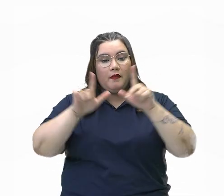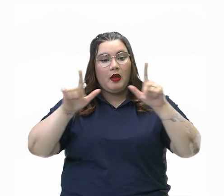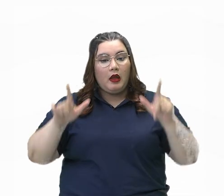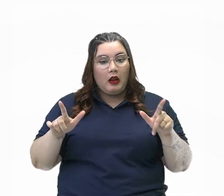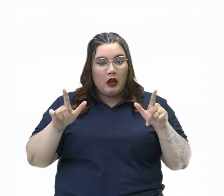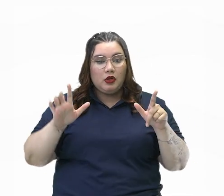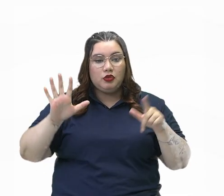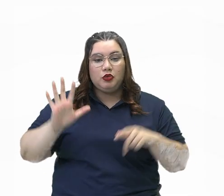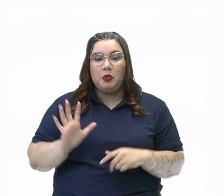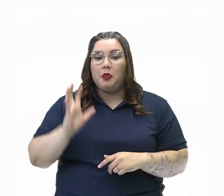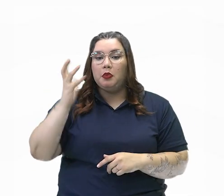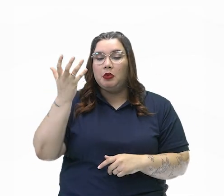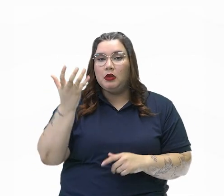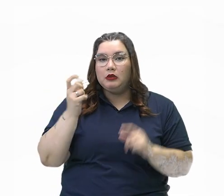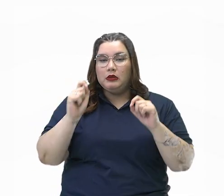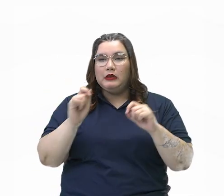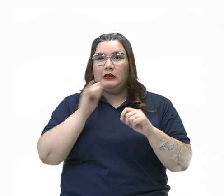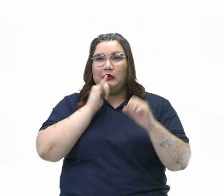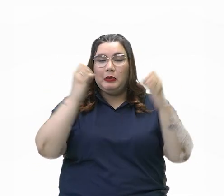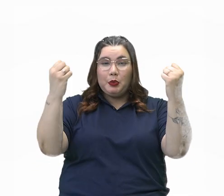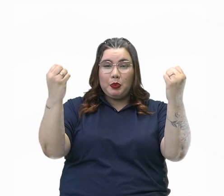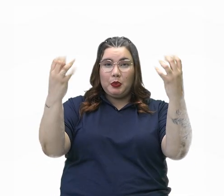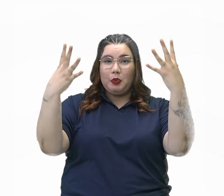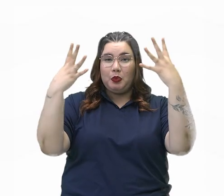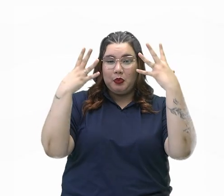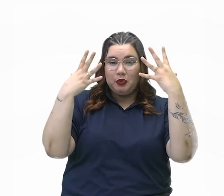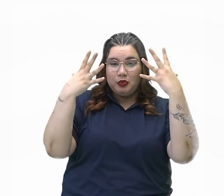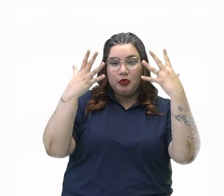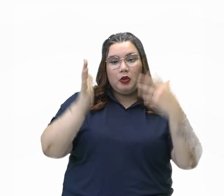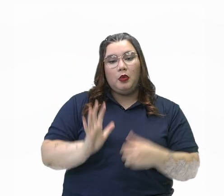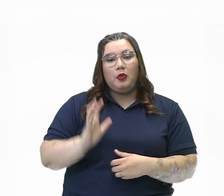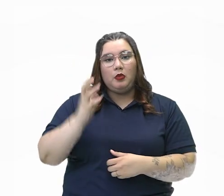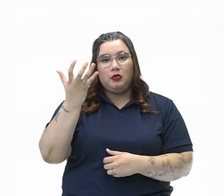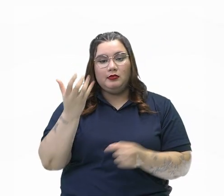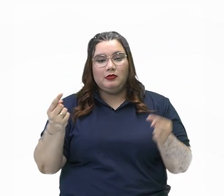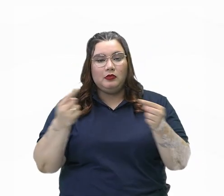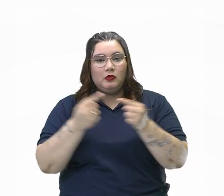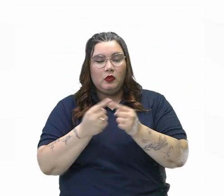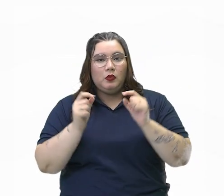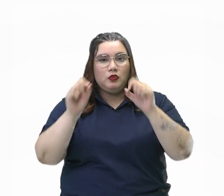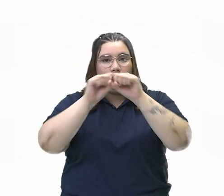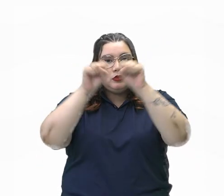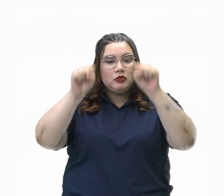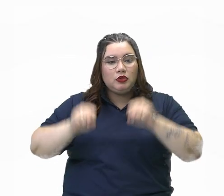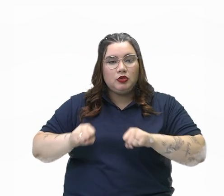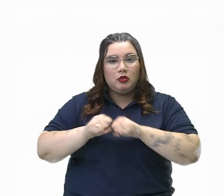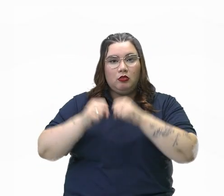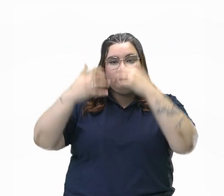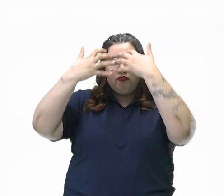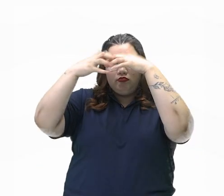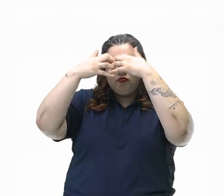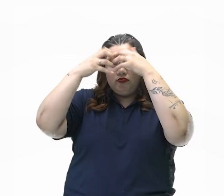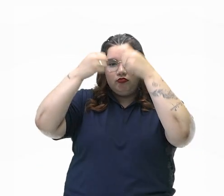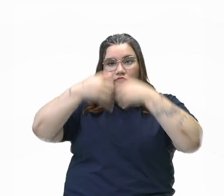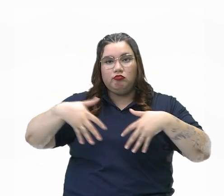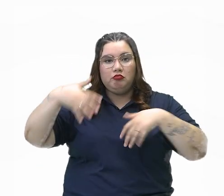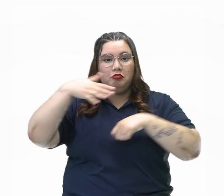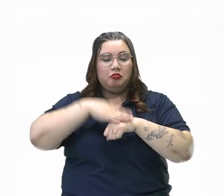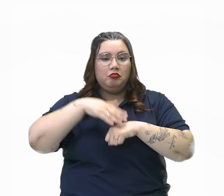Diferentes reações à exposição à luz ocorrem em razão do sistema nervoso